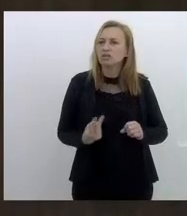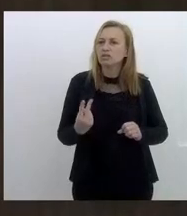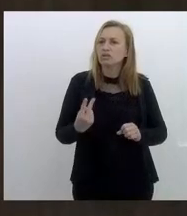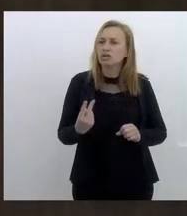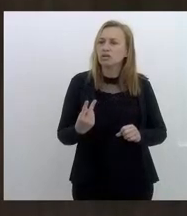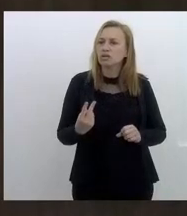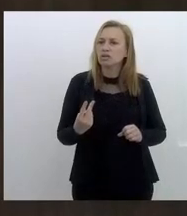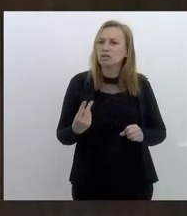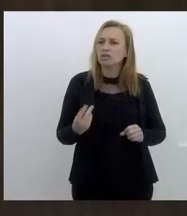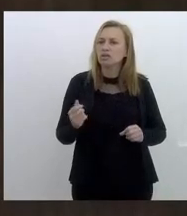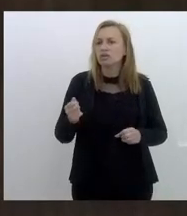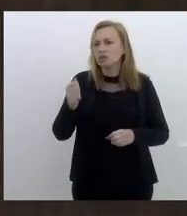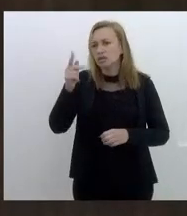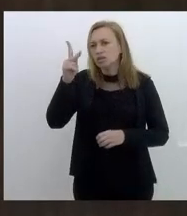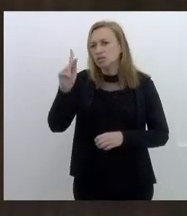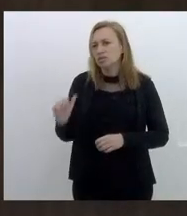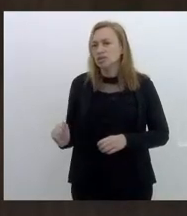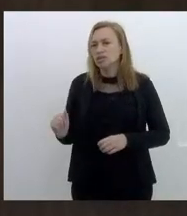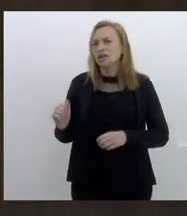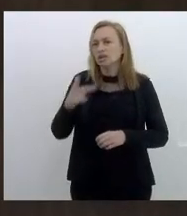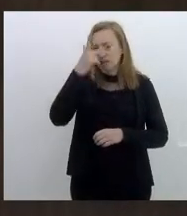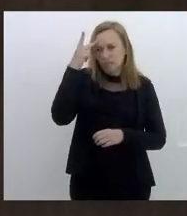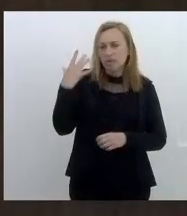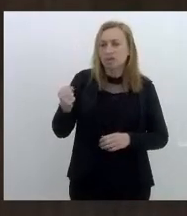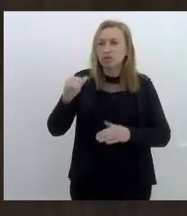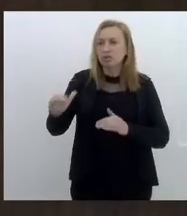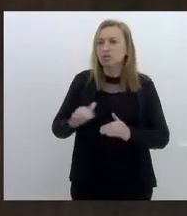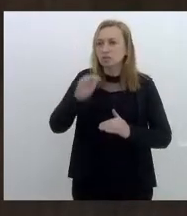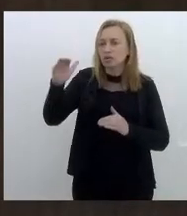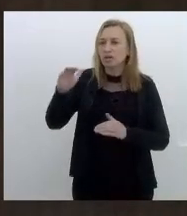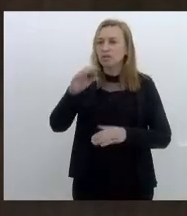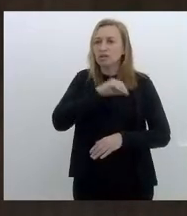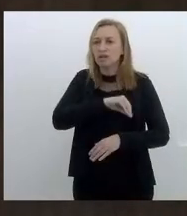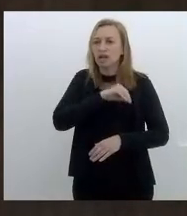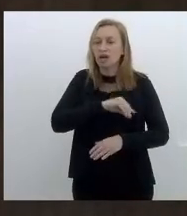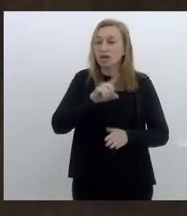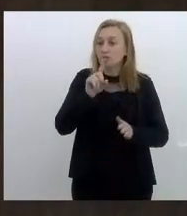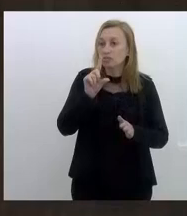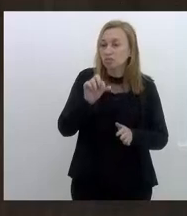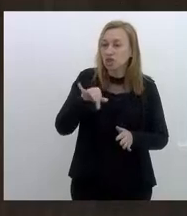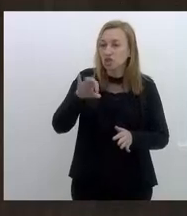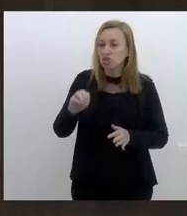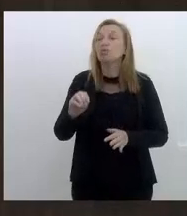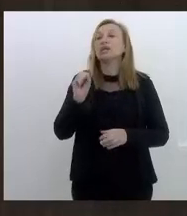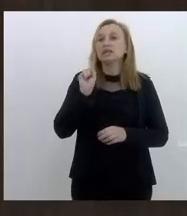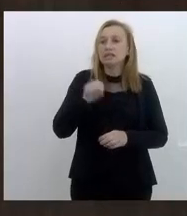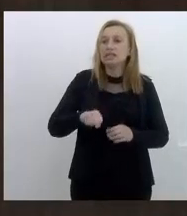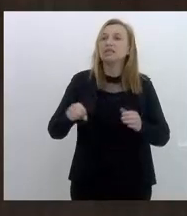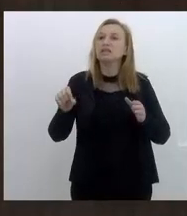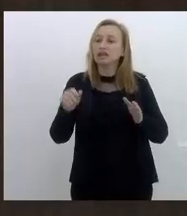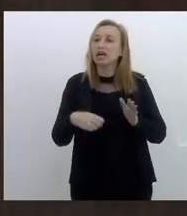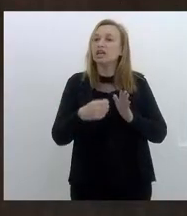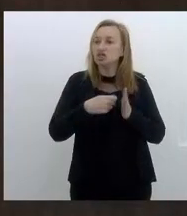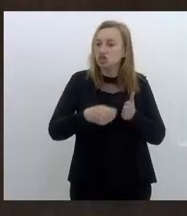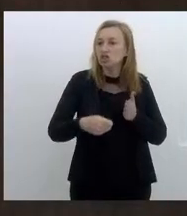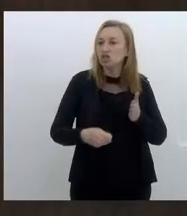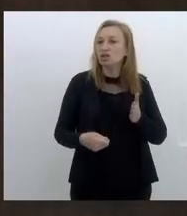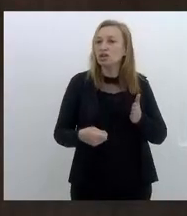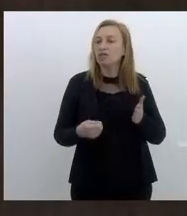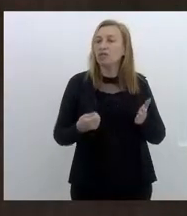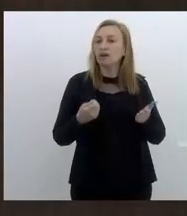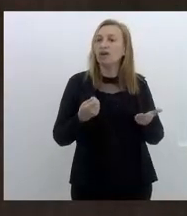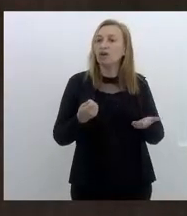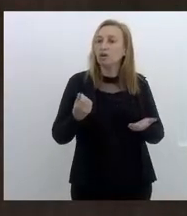dos proventos dos Aposentados de pensões superior ao salário mínimo então sim tá escrito que vai aumentar a nossa